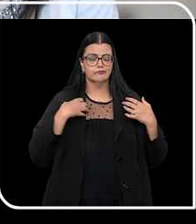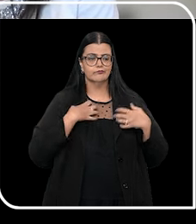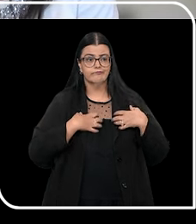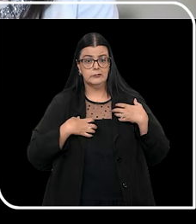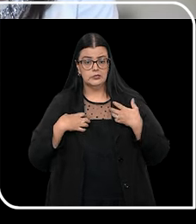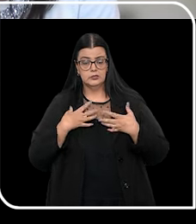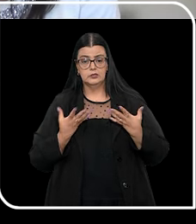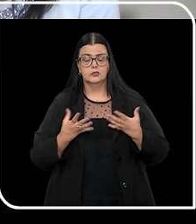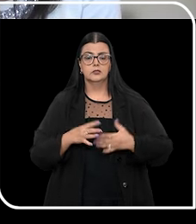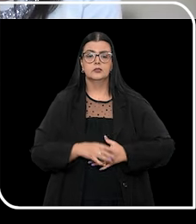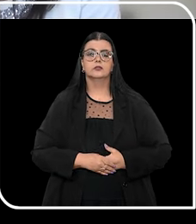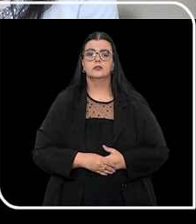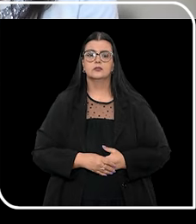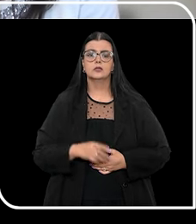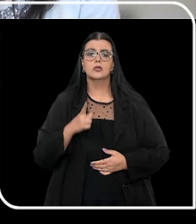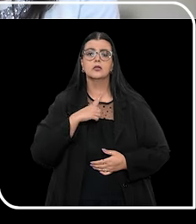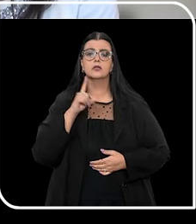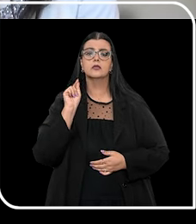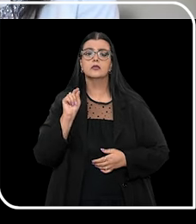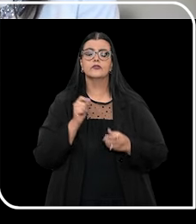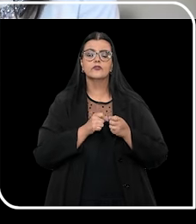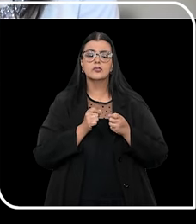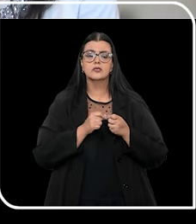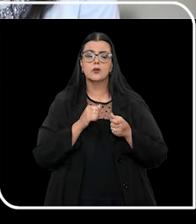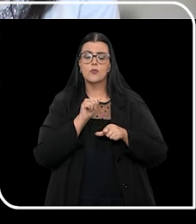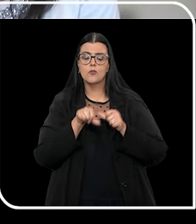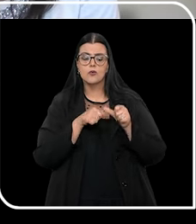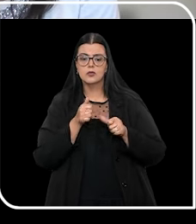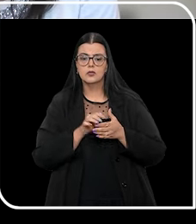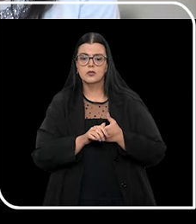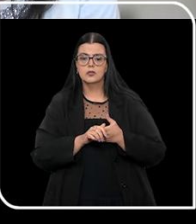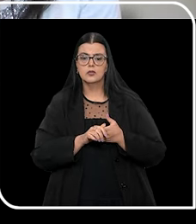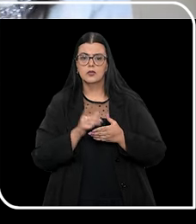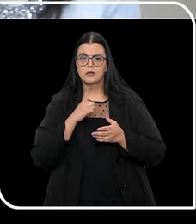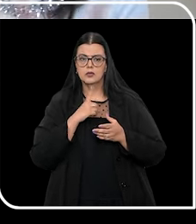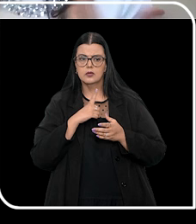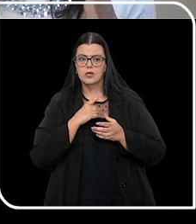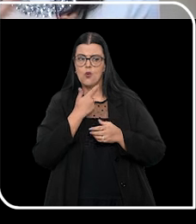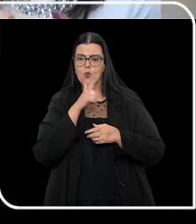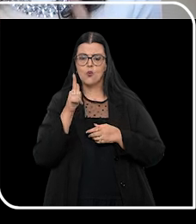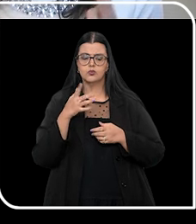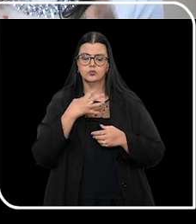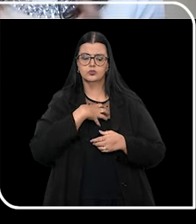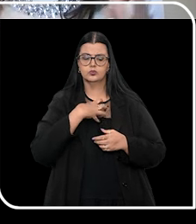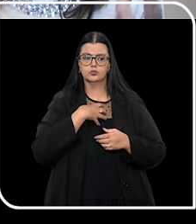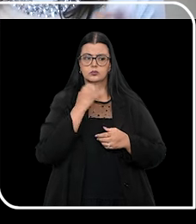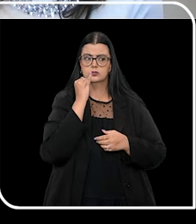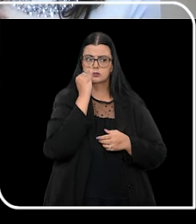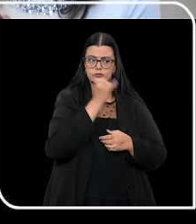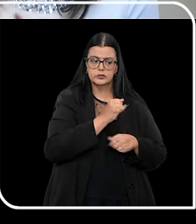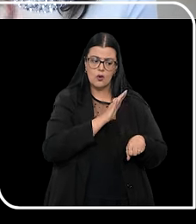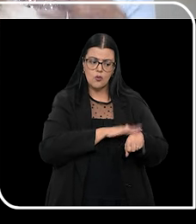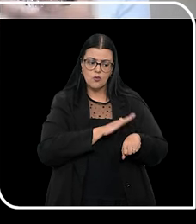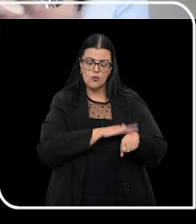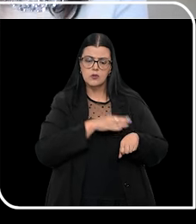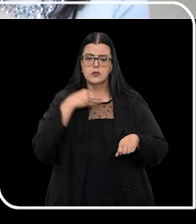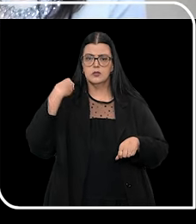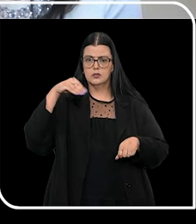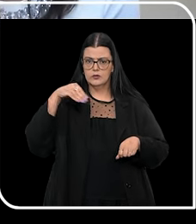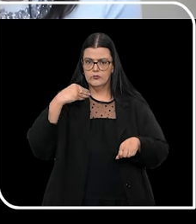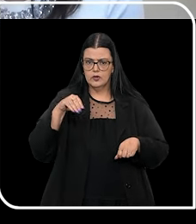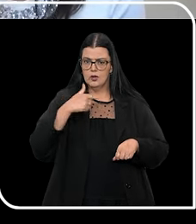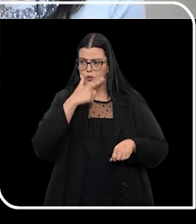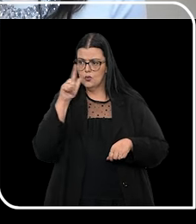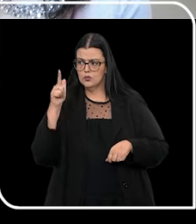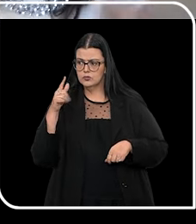intervalo me incomoda é um exemplo que a gente dá o que que a gente vai fazer para mudar isso Será que a gente pode arrumar outra forma de comunicar que é o